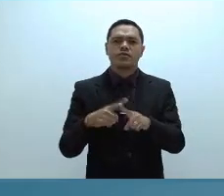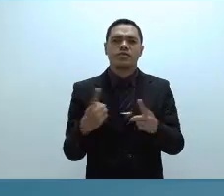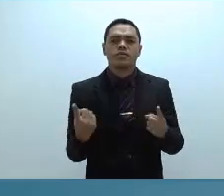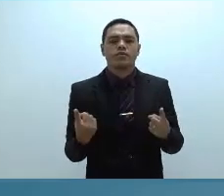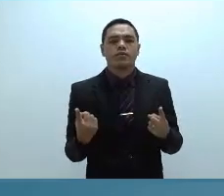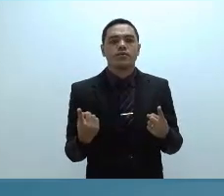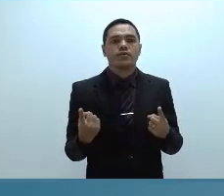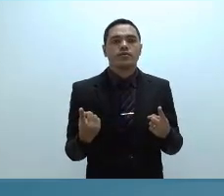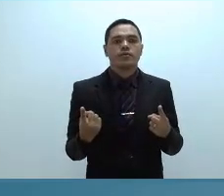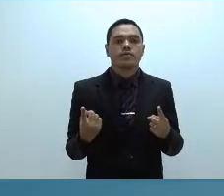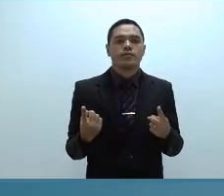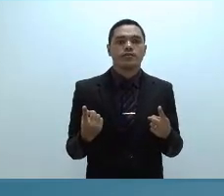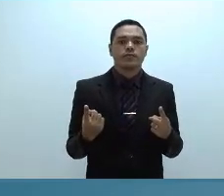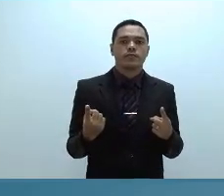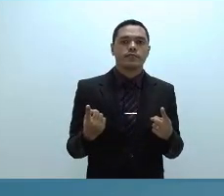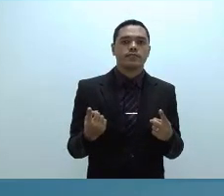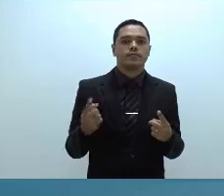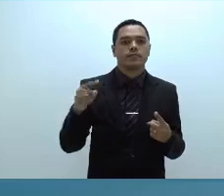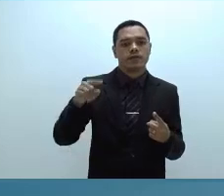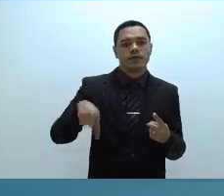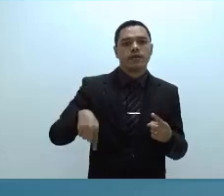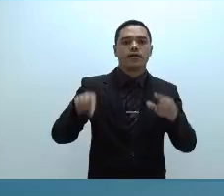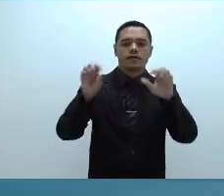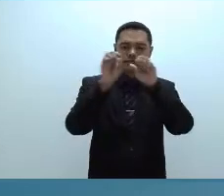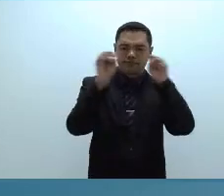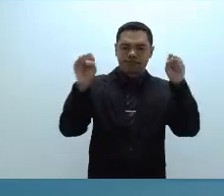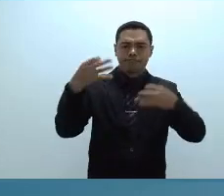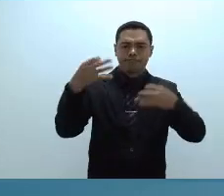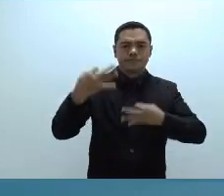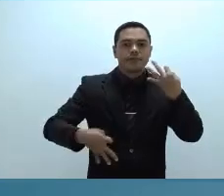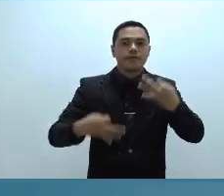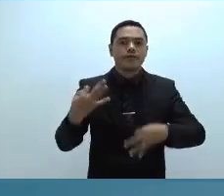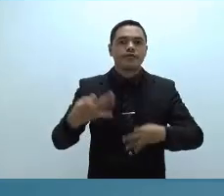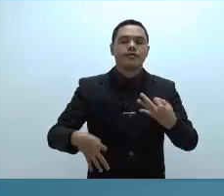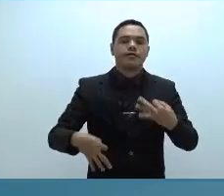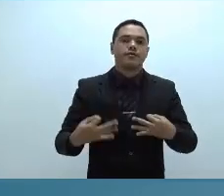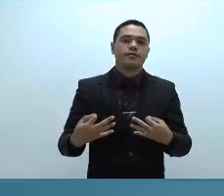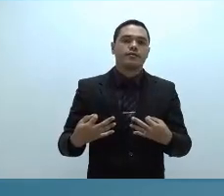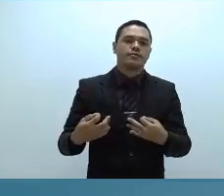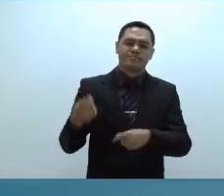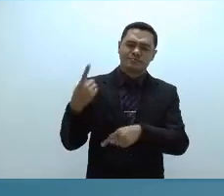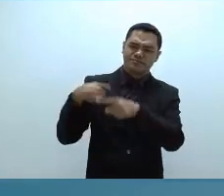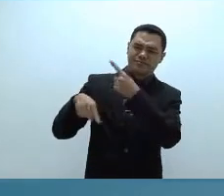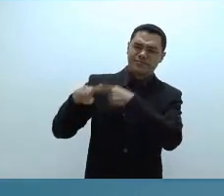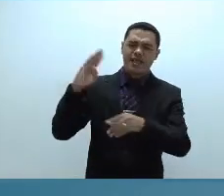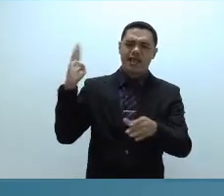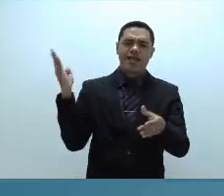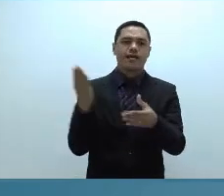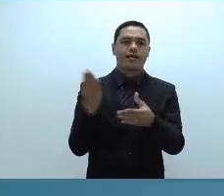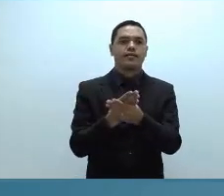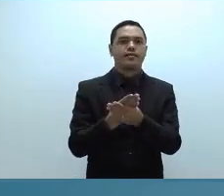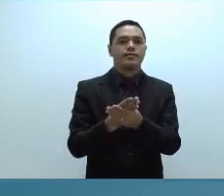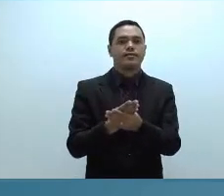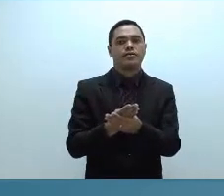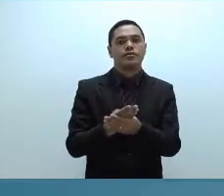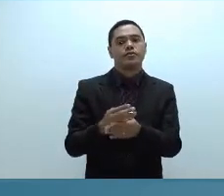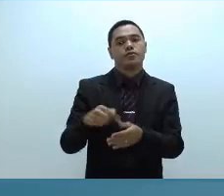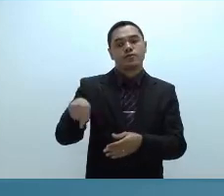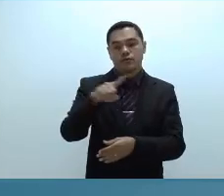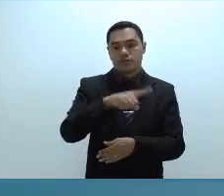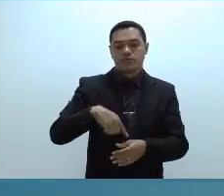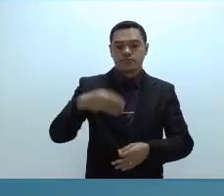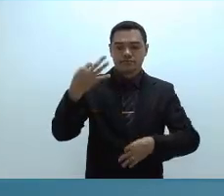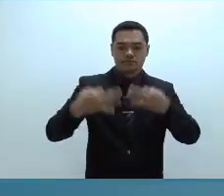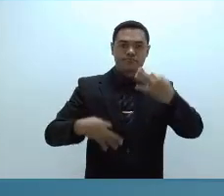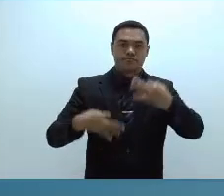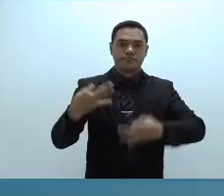da competência interna desta Corte para julgar o recurso à imunização regressiva, que é o caso que nós estamos a julgar.